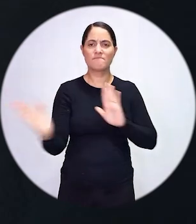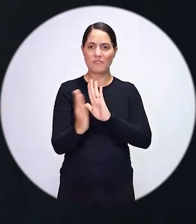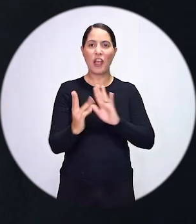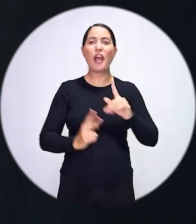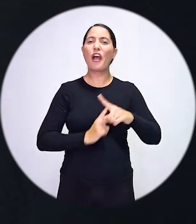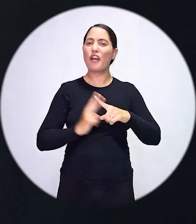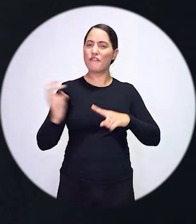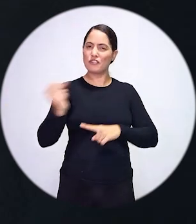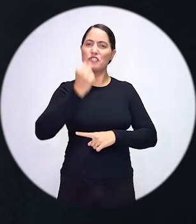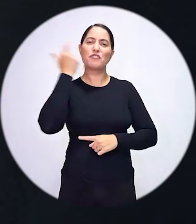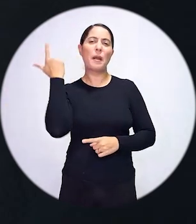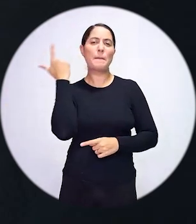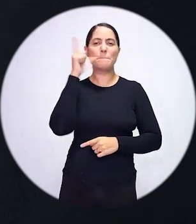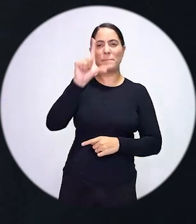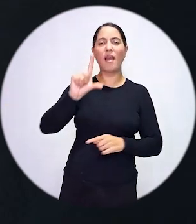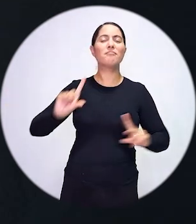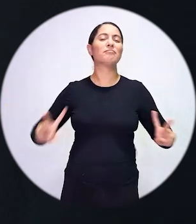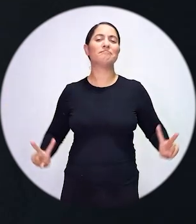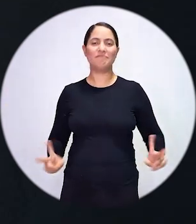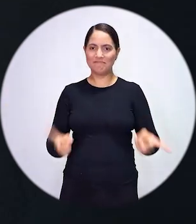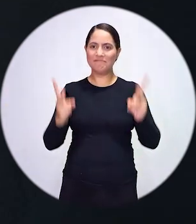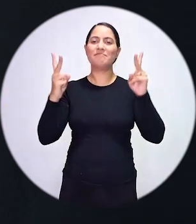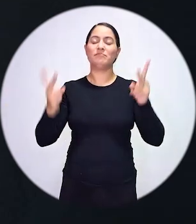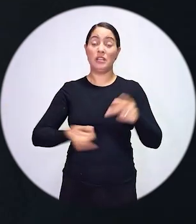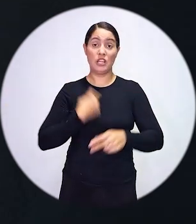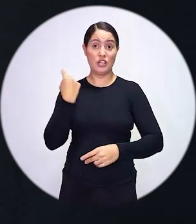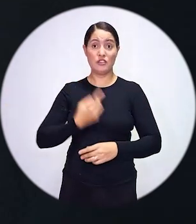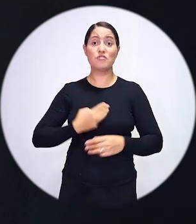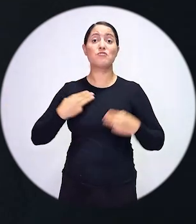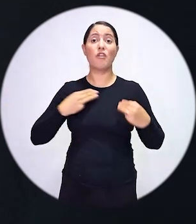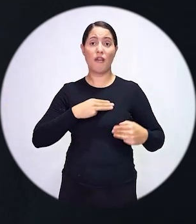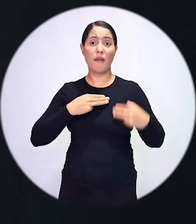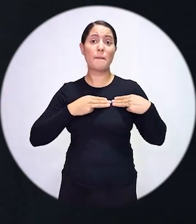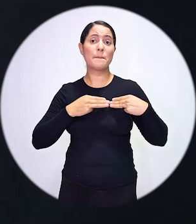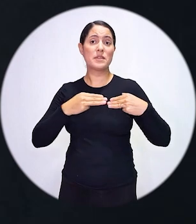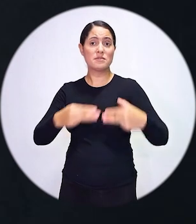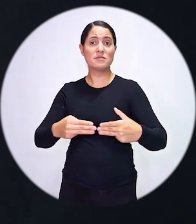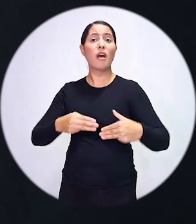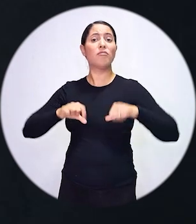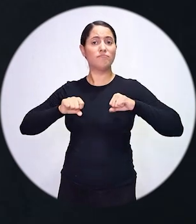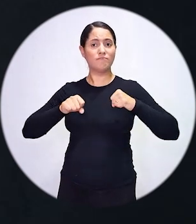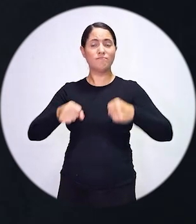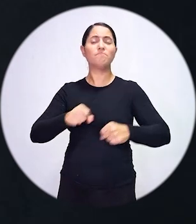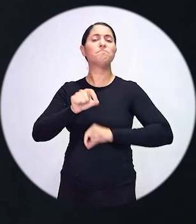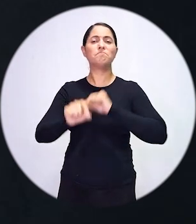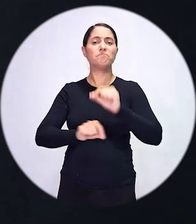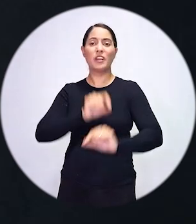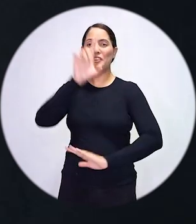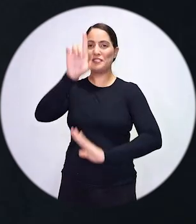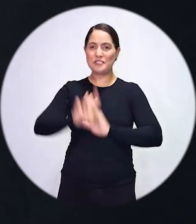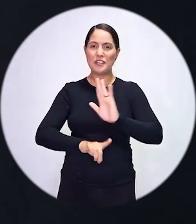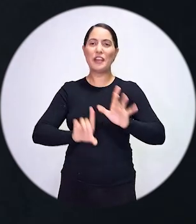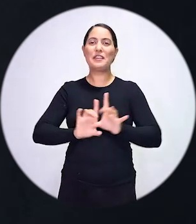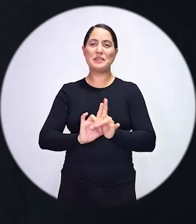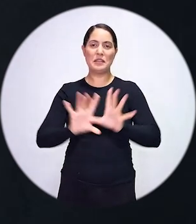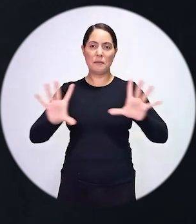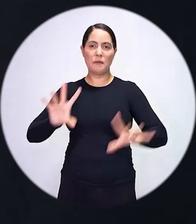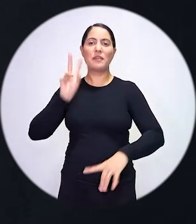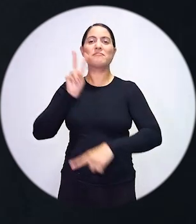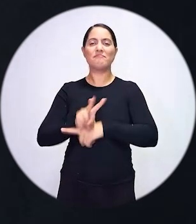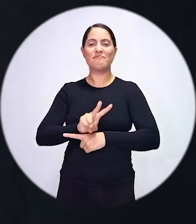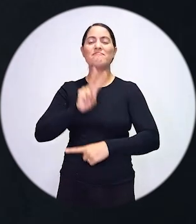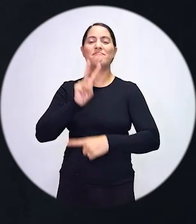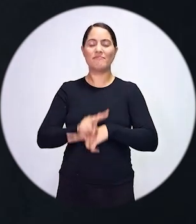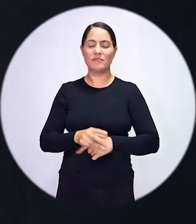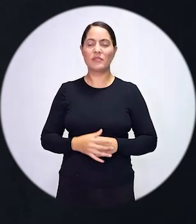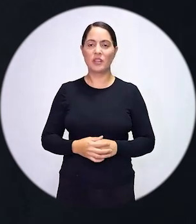enfrentamos desafios, conquistamos vitórias e fortalecemos a nossa missão de defender o Estado democrático de direito.